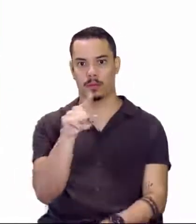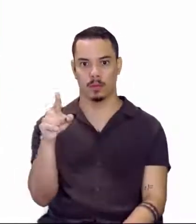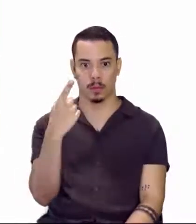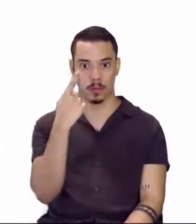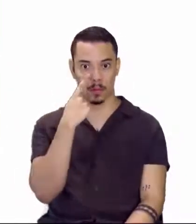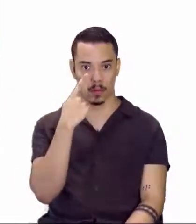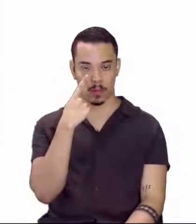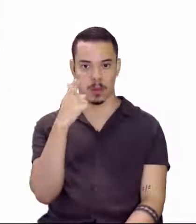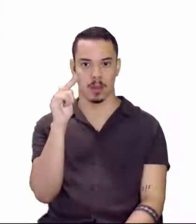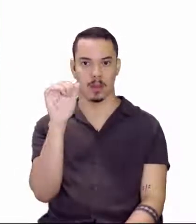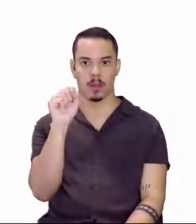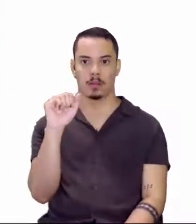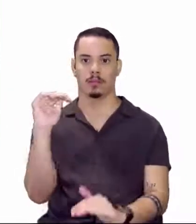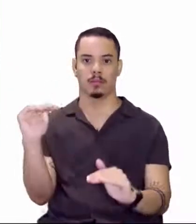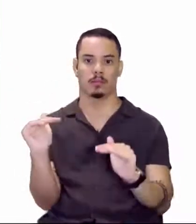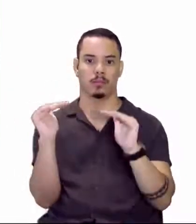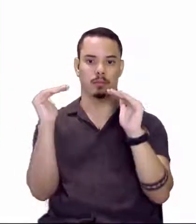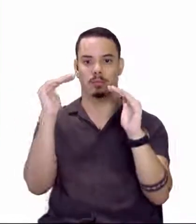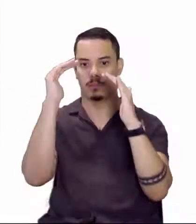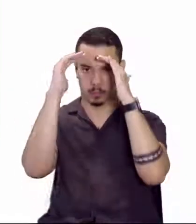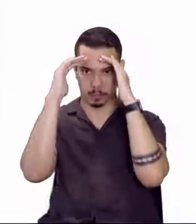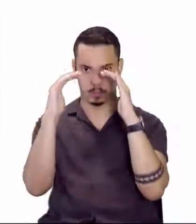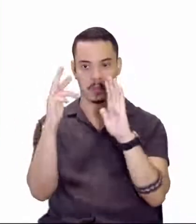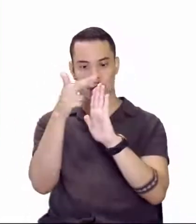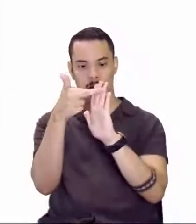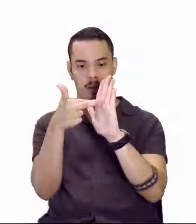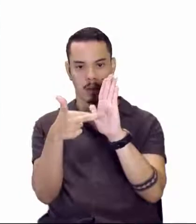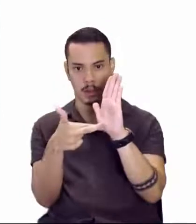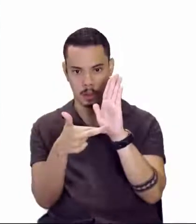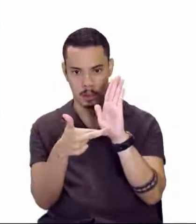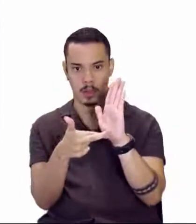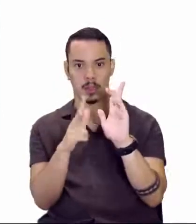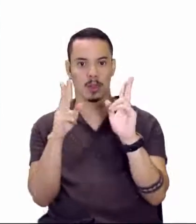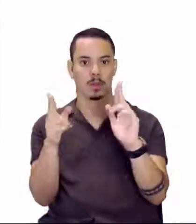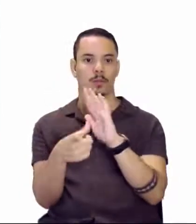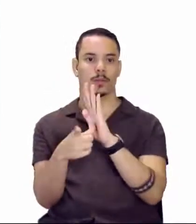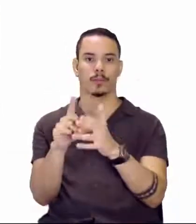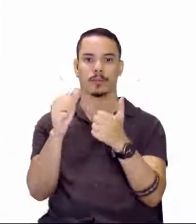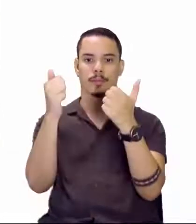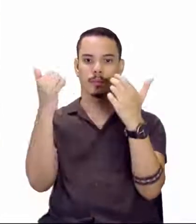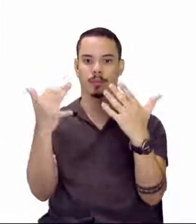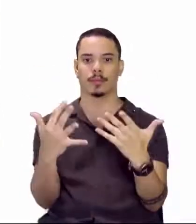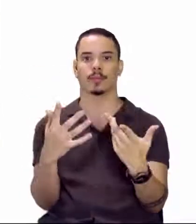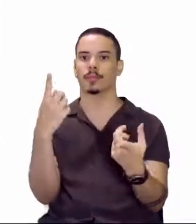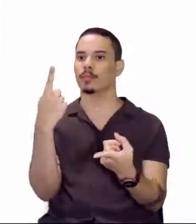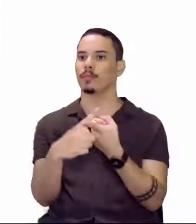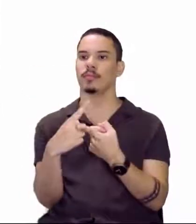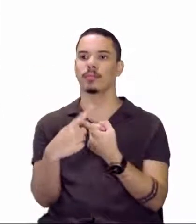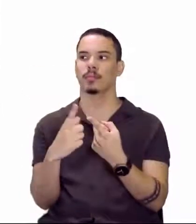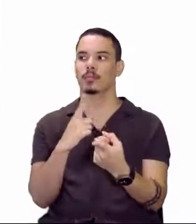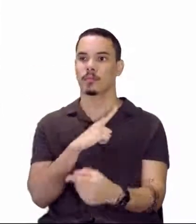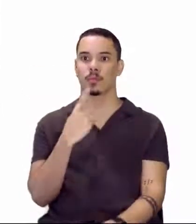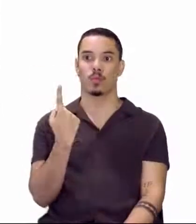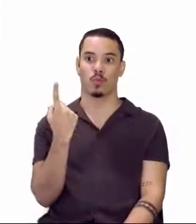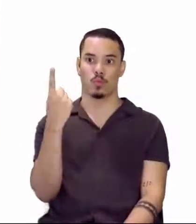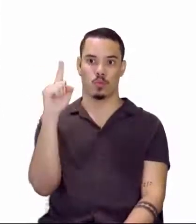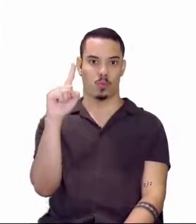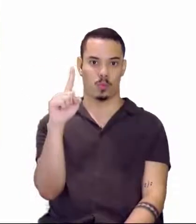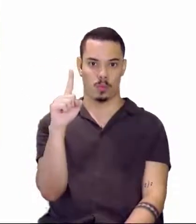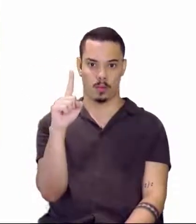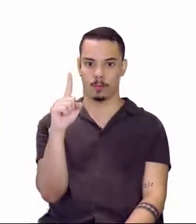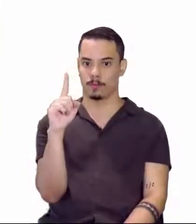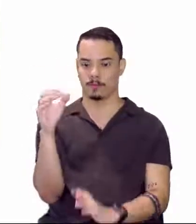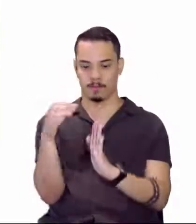os gases nobres obedecem à regra do octeto, conforme eu falei, por quê? Porque eles têm sua última